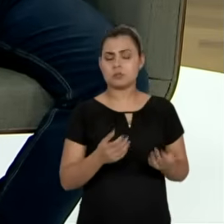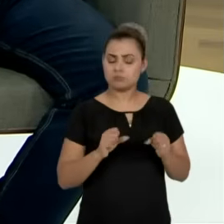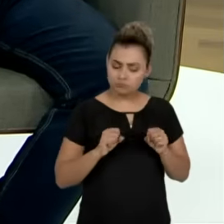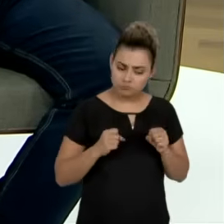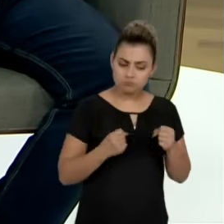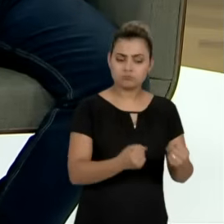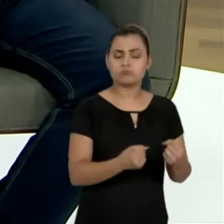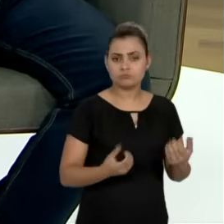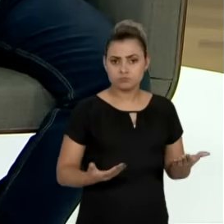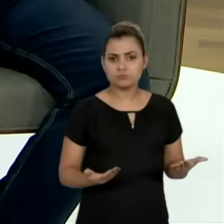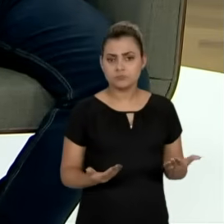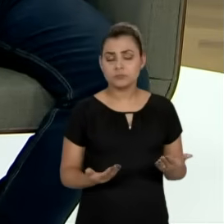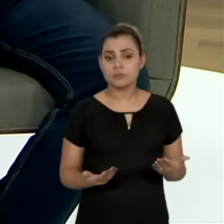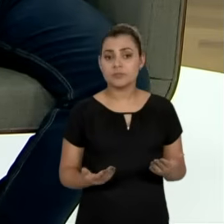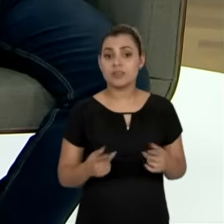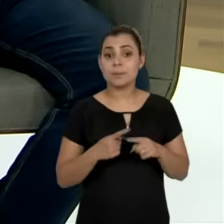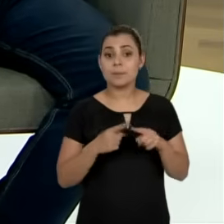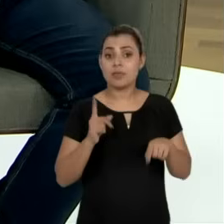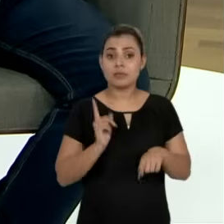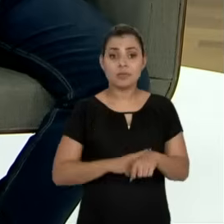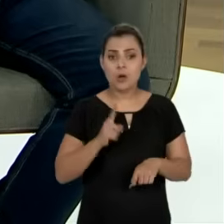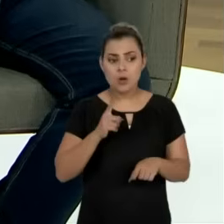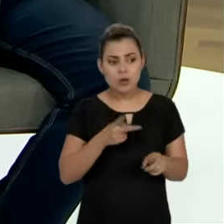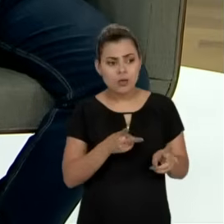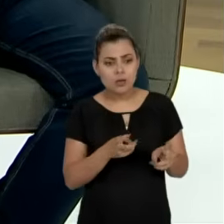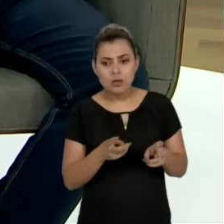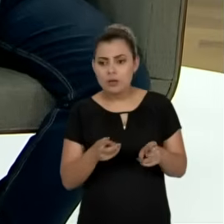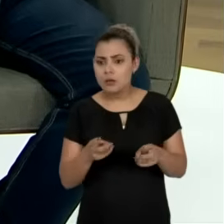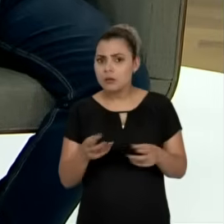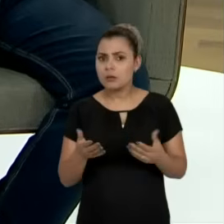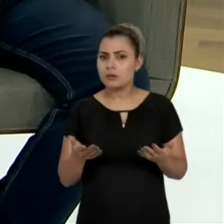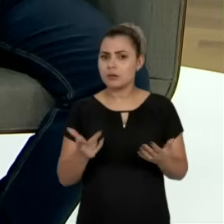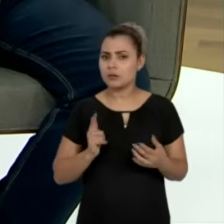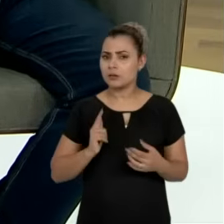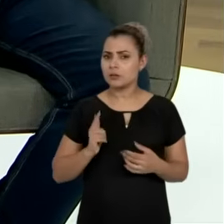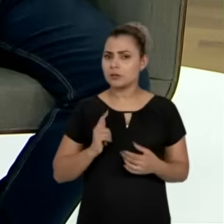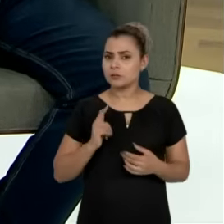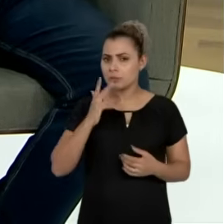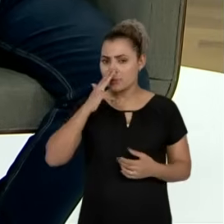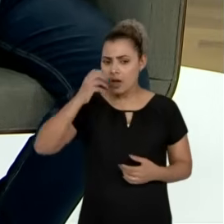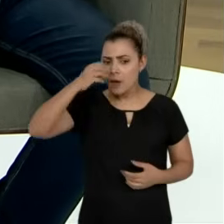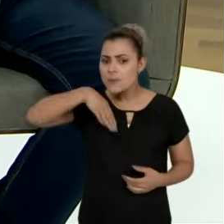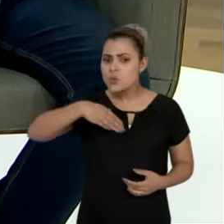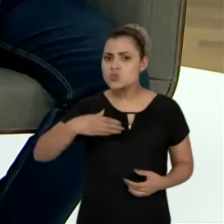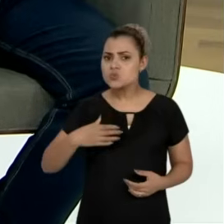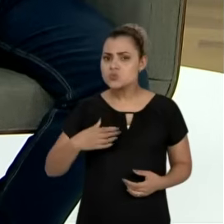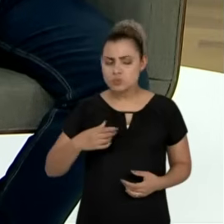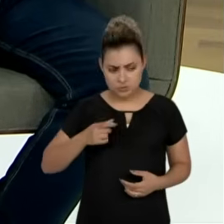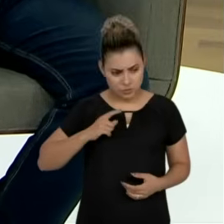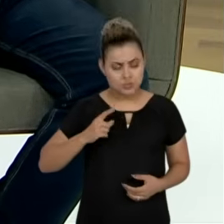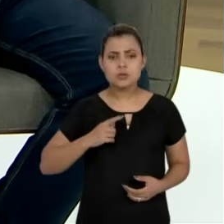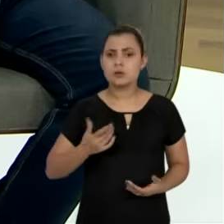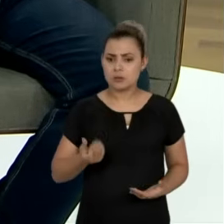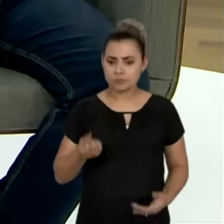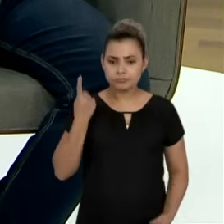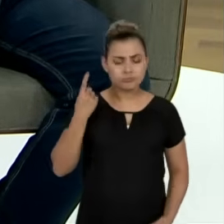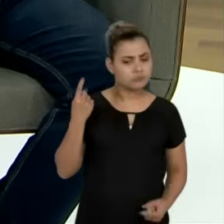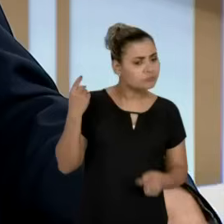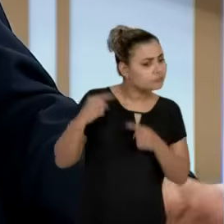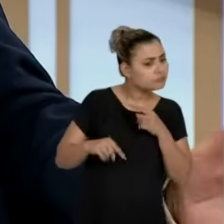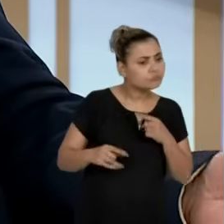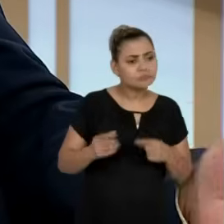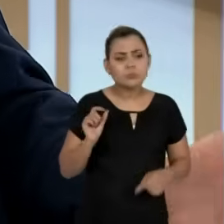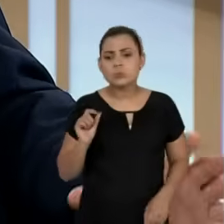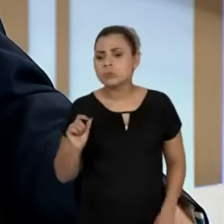né, eles imediatamente perceberam que tinha ali algum tipo de abuso, de arbitrariedade, alguma coisa que não estava